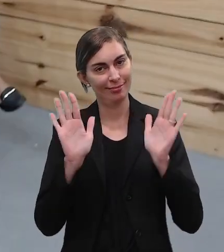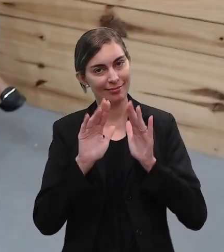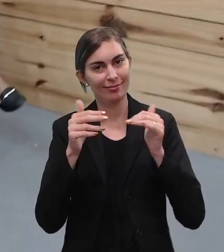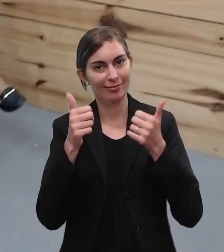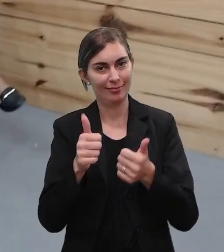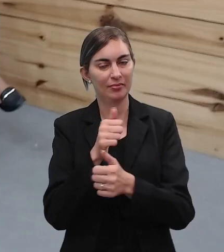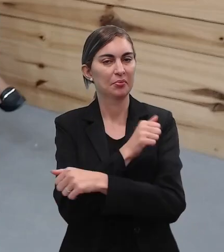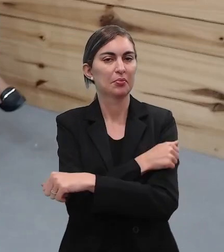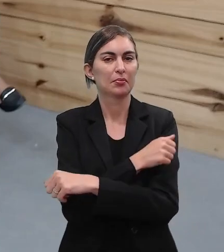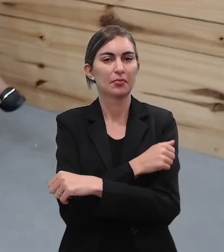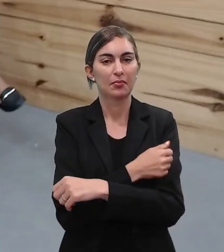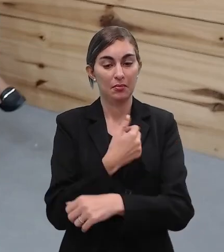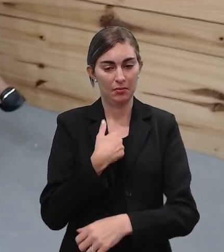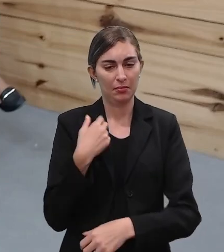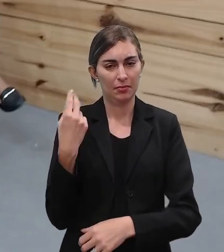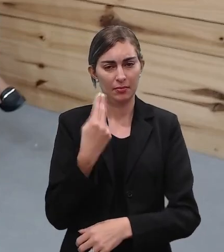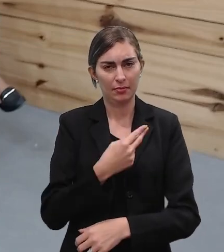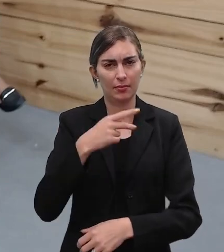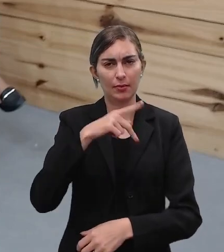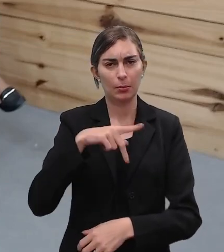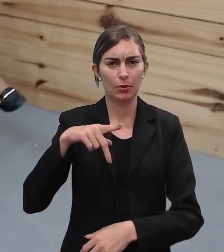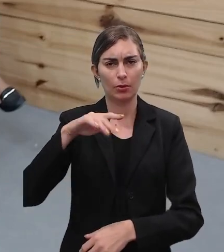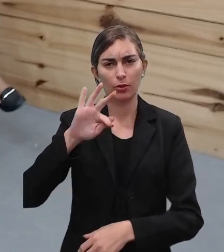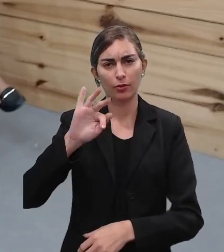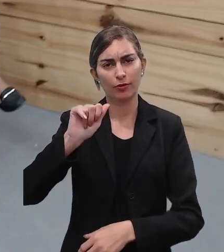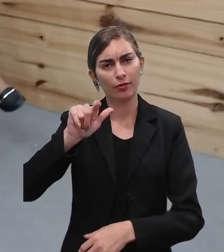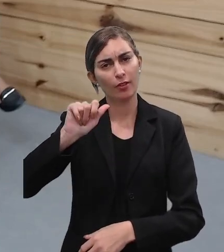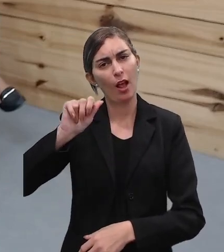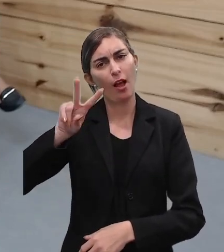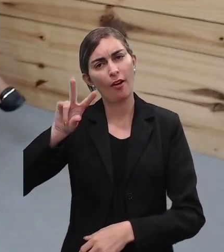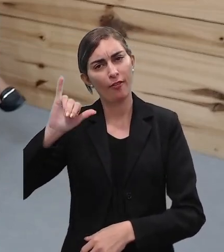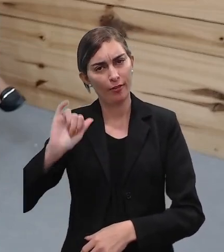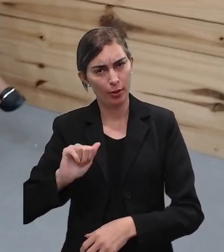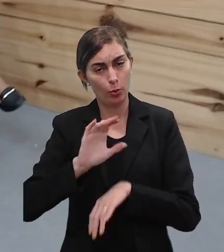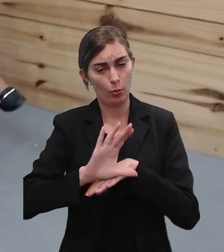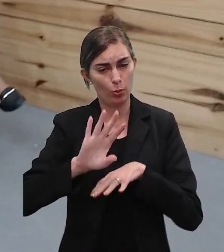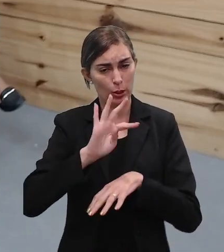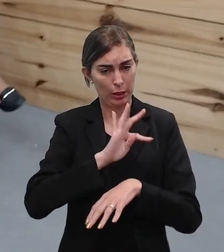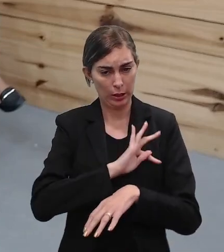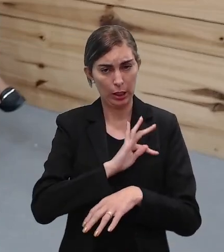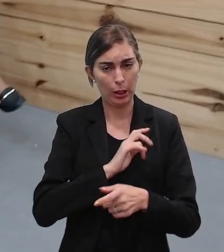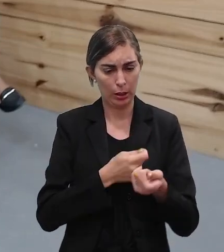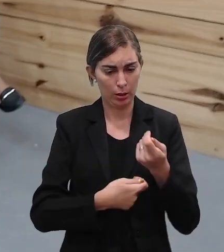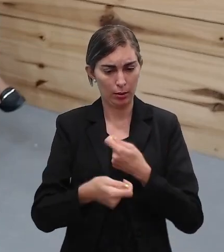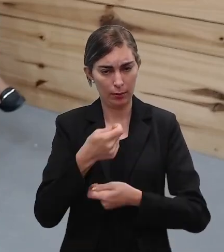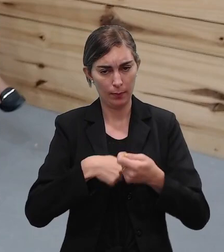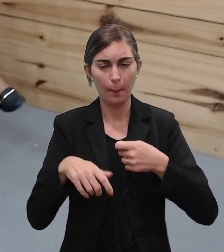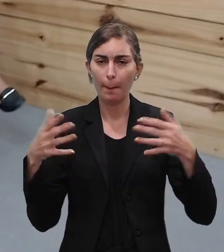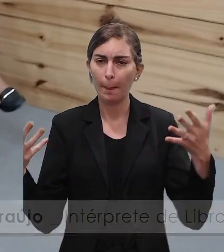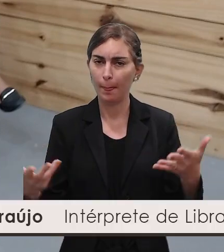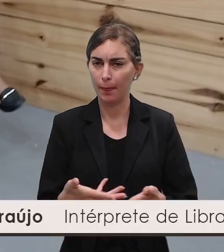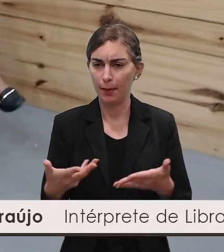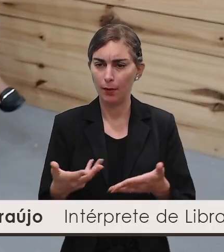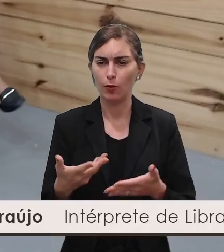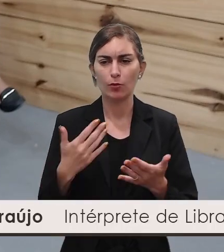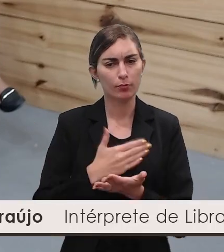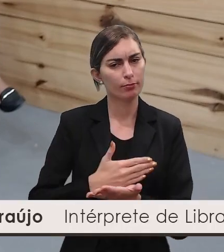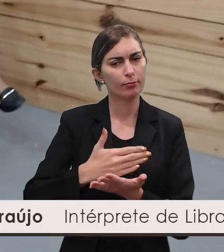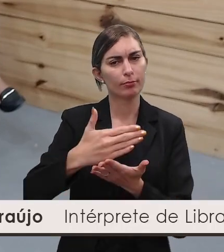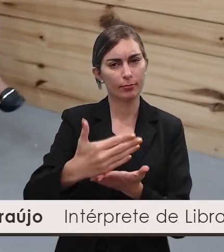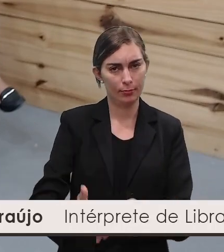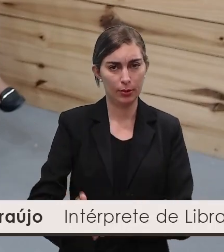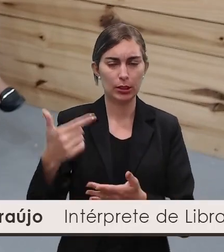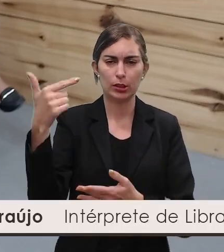Olá, estudante! Eu sou a professora Flávia Barbosa, do curso Técnico de Administração. Hoje vamos dar início